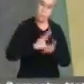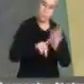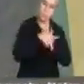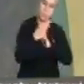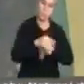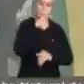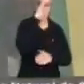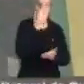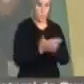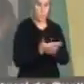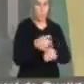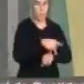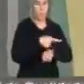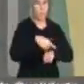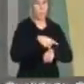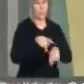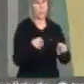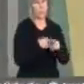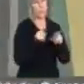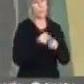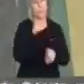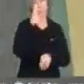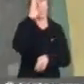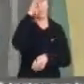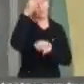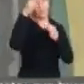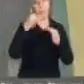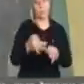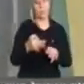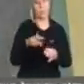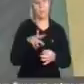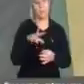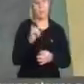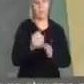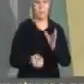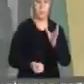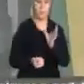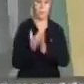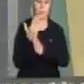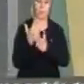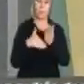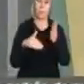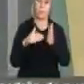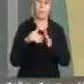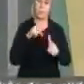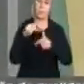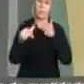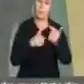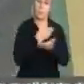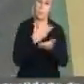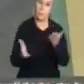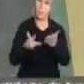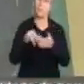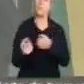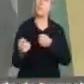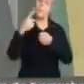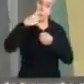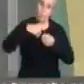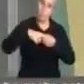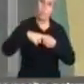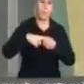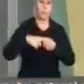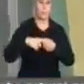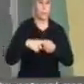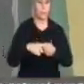nesse país. E, acima de tudo, a certeza que vamos gerar de novo os empregos perdidos pelos brasileiros